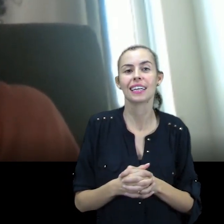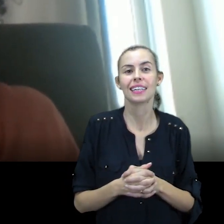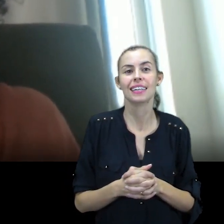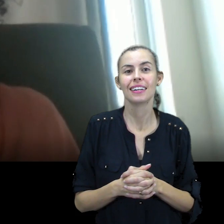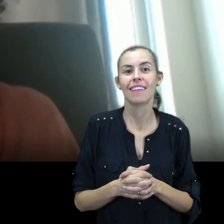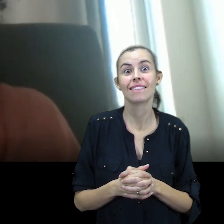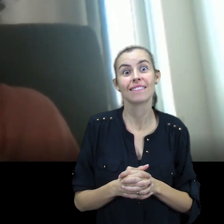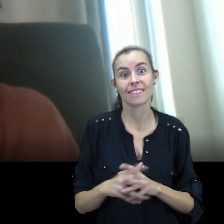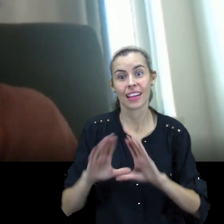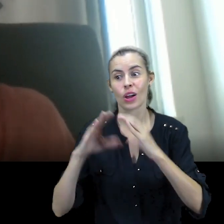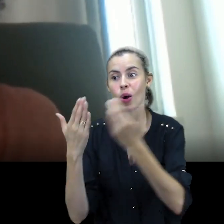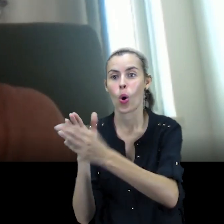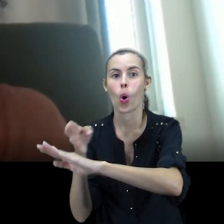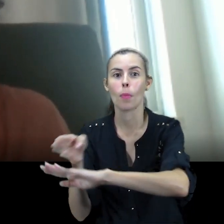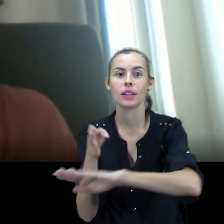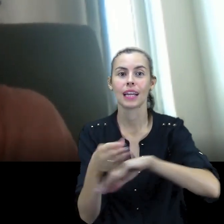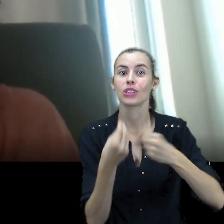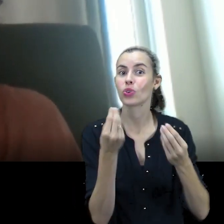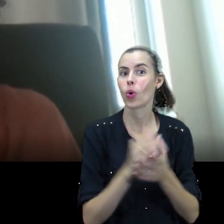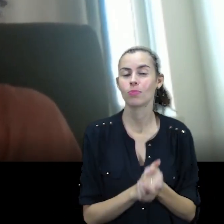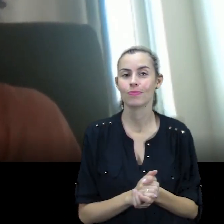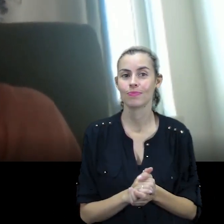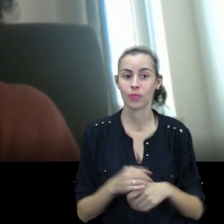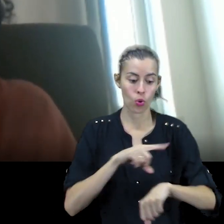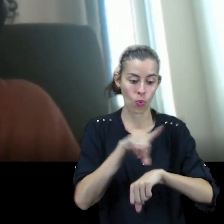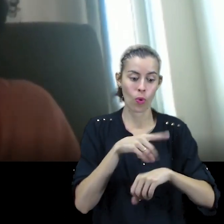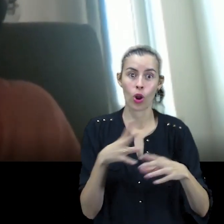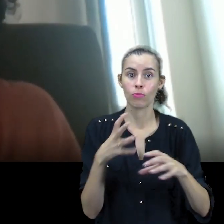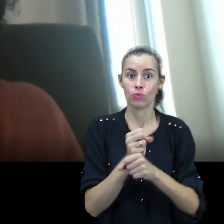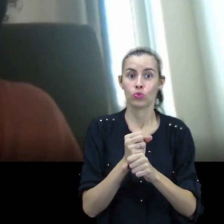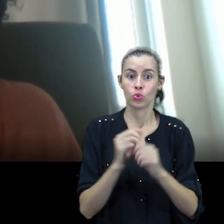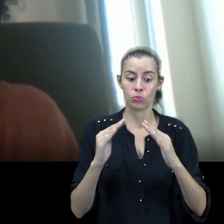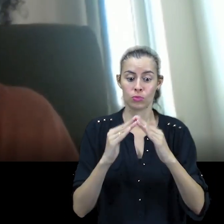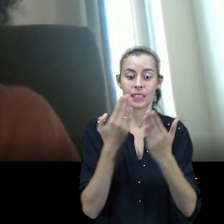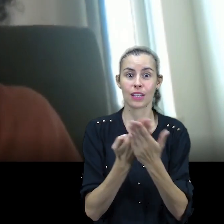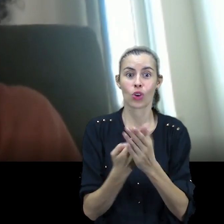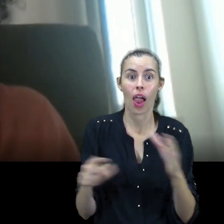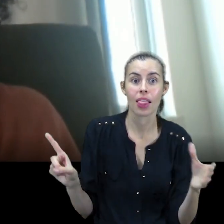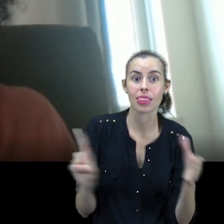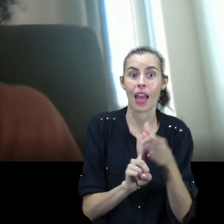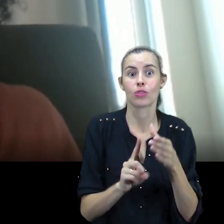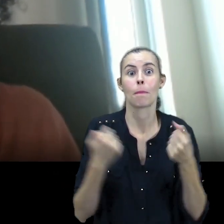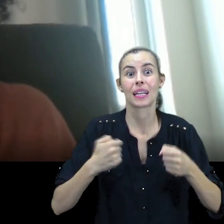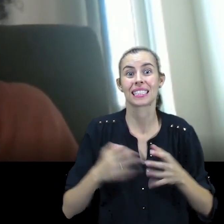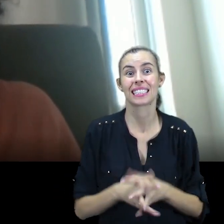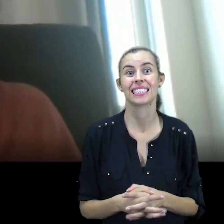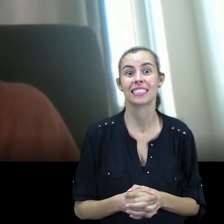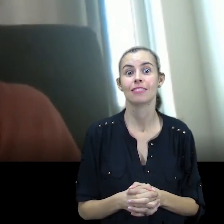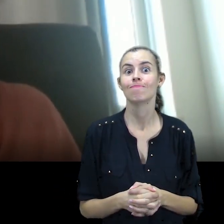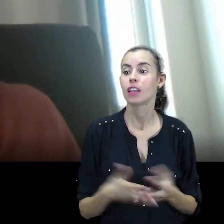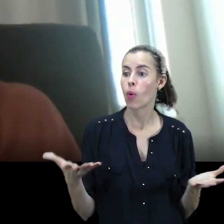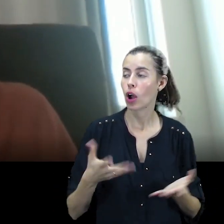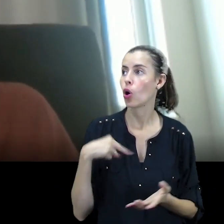é um desafio que a gente já está debatendo como vai lidar com ele, e não vai dar para esperar terminar, né, de implementar para todos.